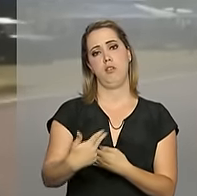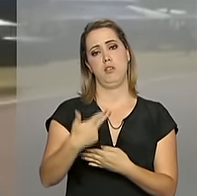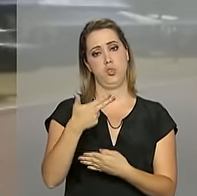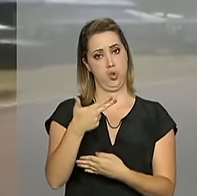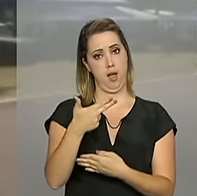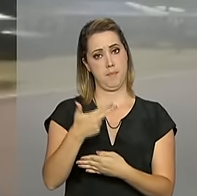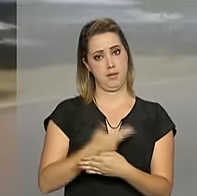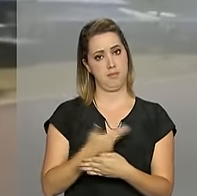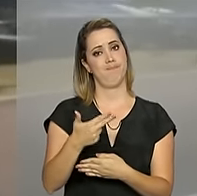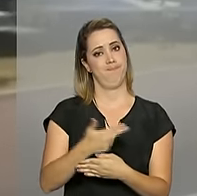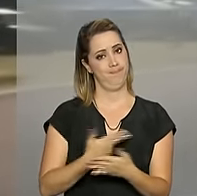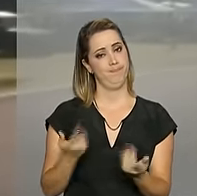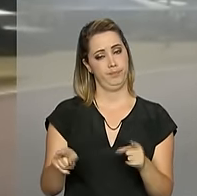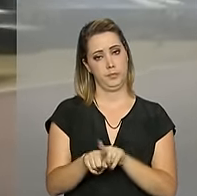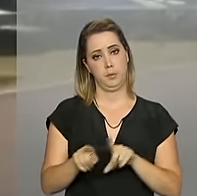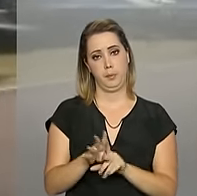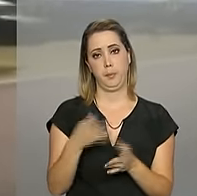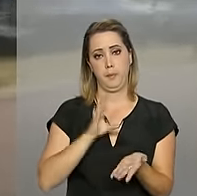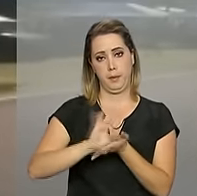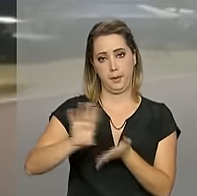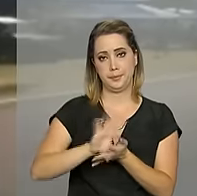anunciou ainda um investimento de